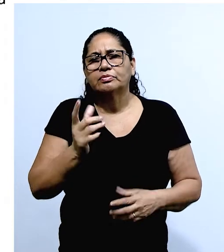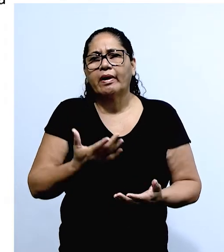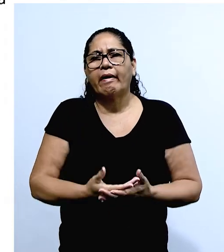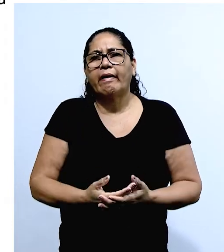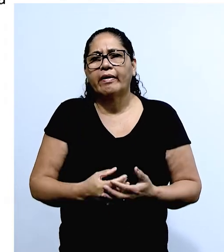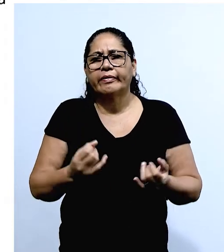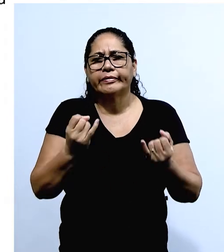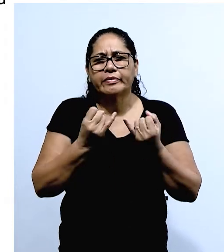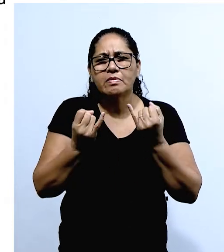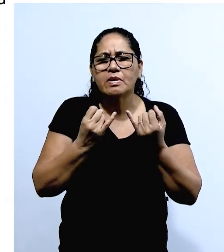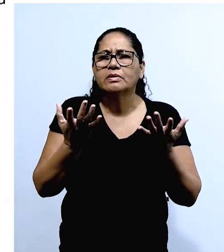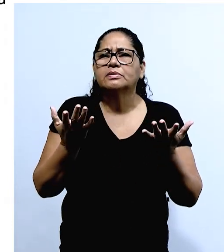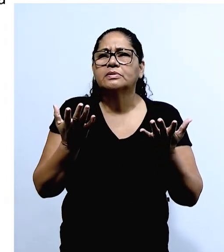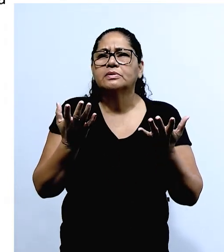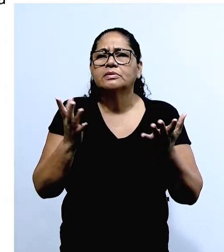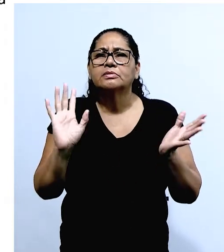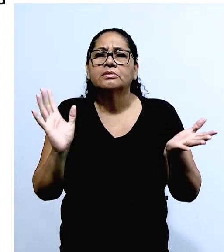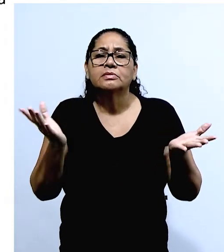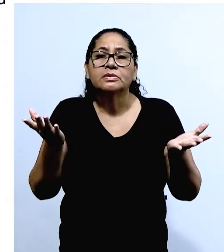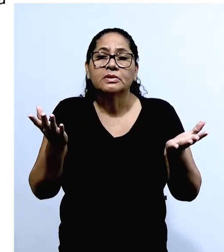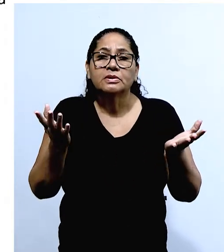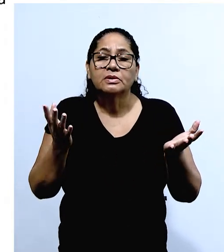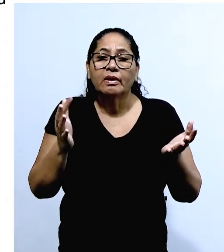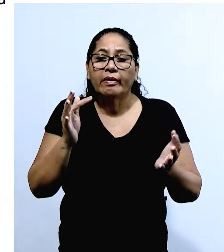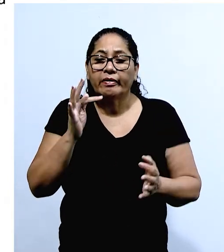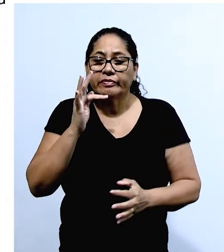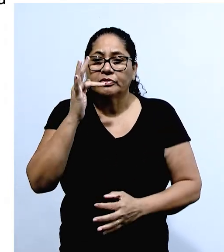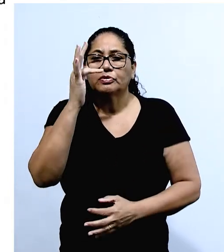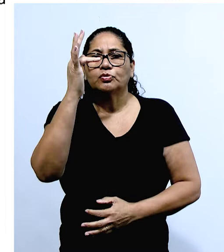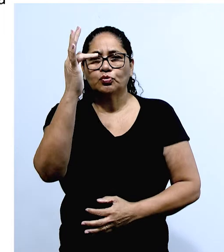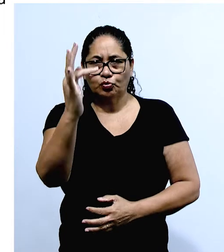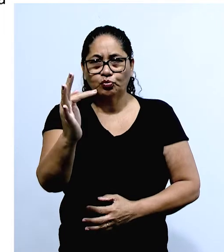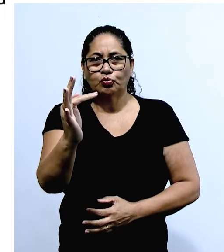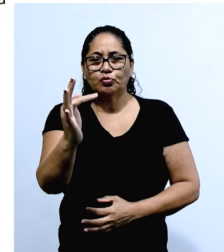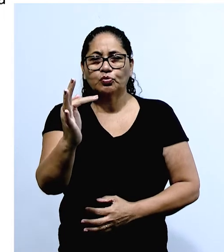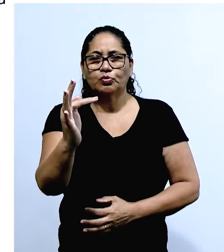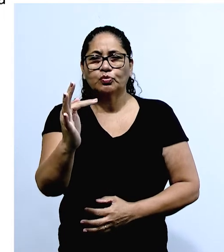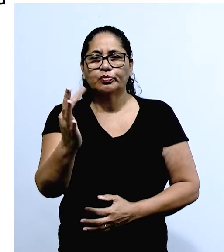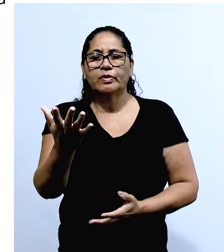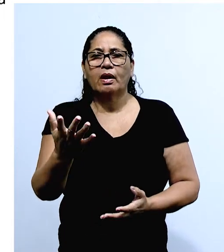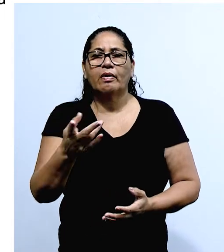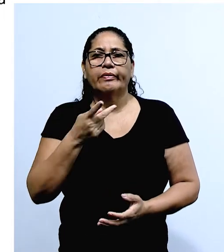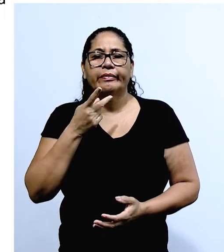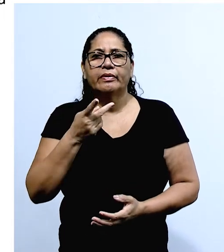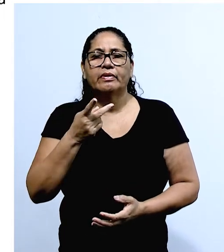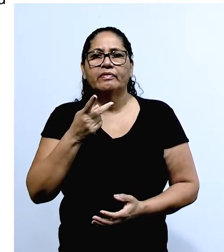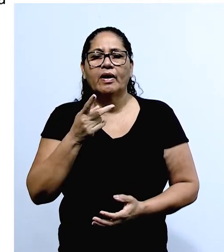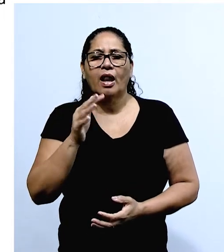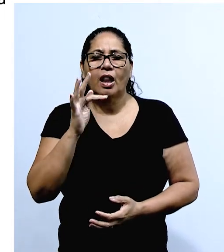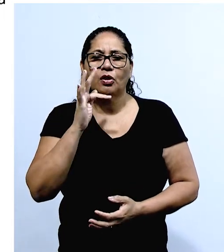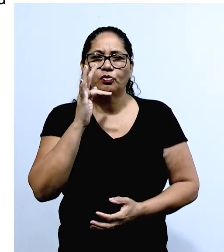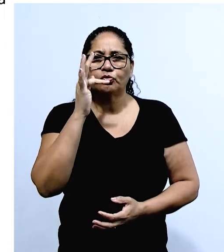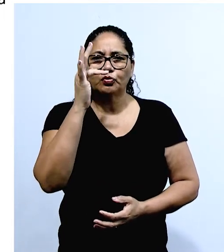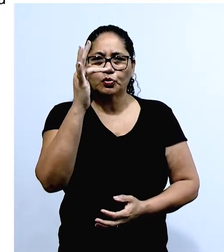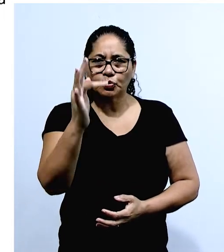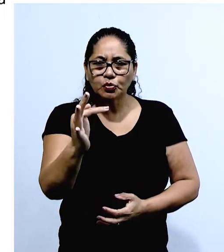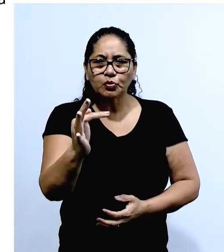se tem ou não, e as principais diferenças. Então, a visão de futuro, né? A visão é a expressão que traduz a situação